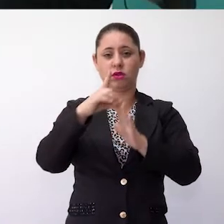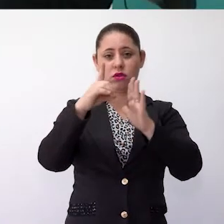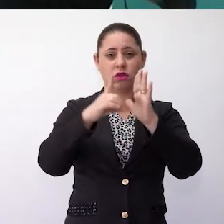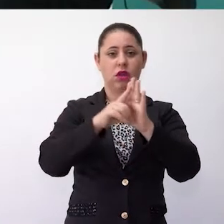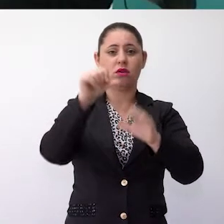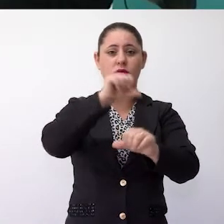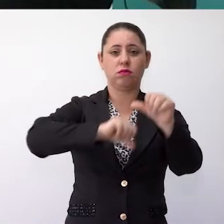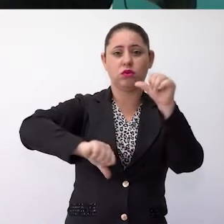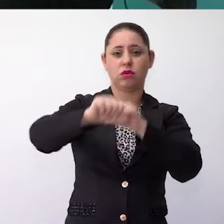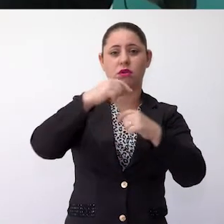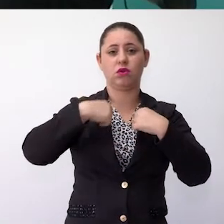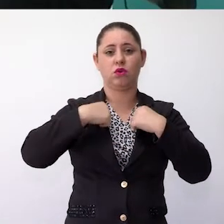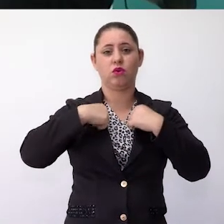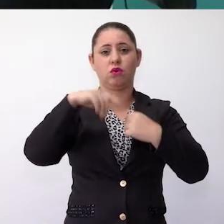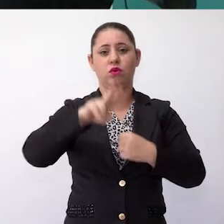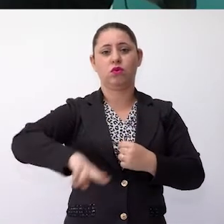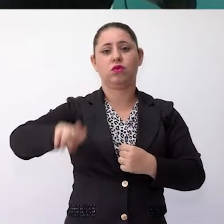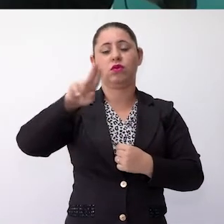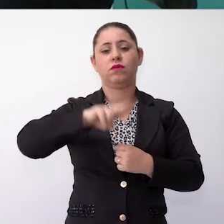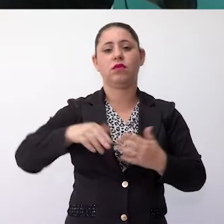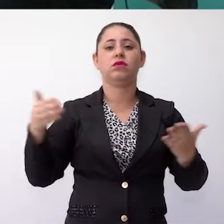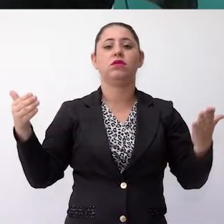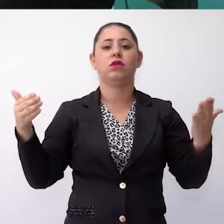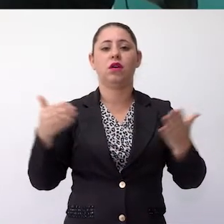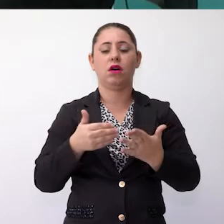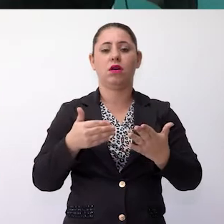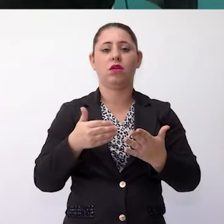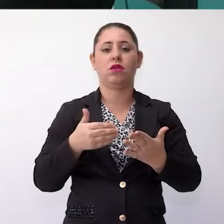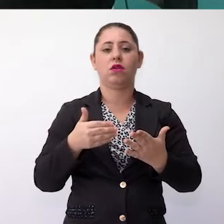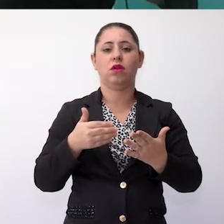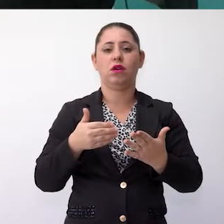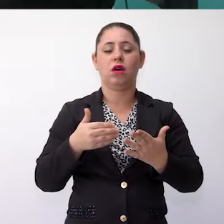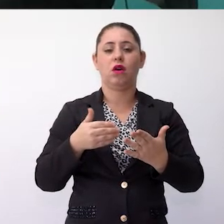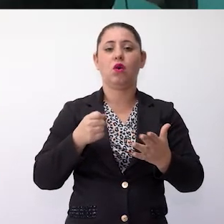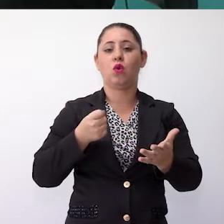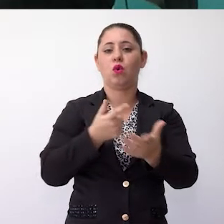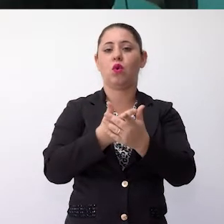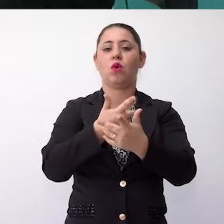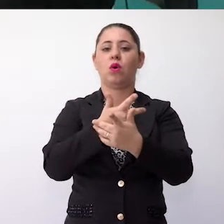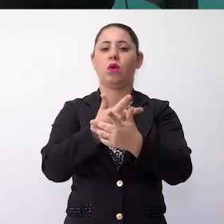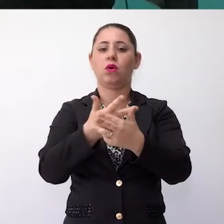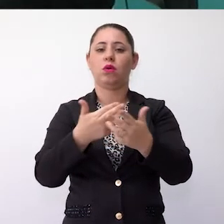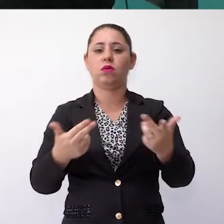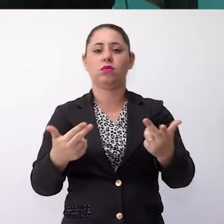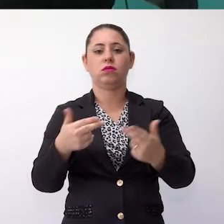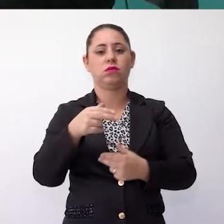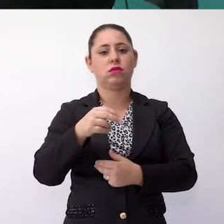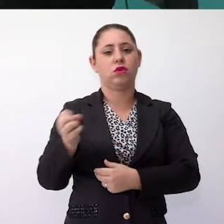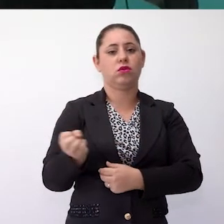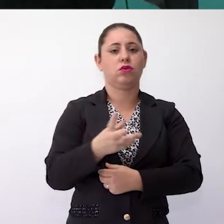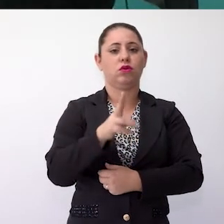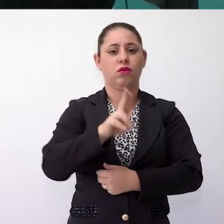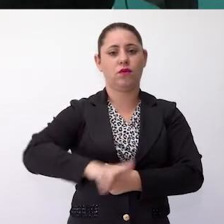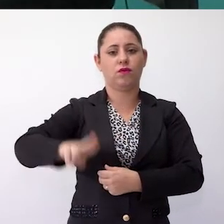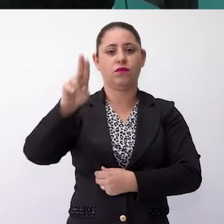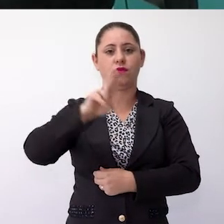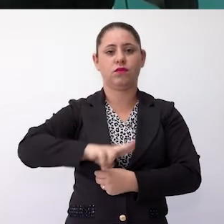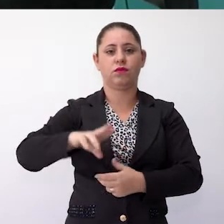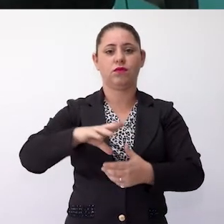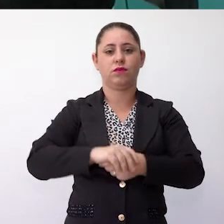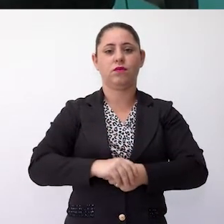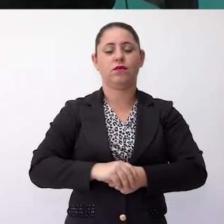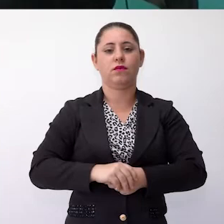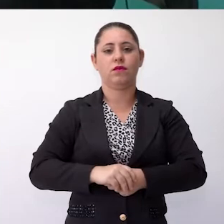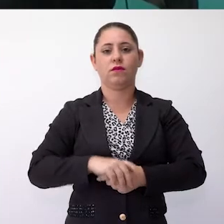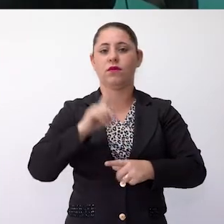toda a estrutura do uniforme do DOF. Nós estamos agora em fase de aquisição do novo uniforme, que deve nos